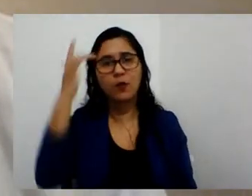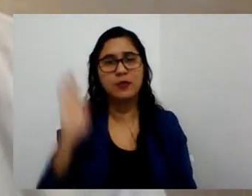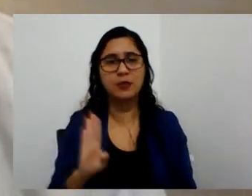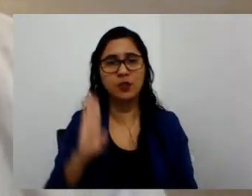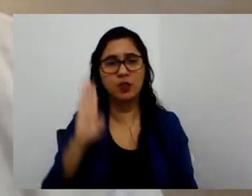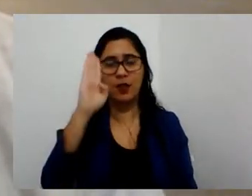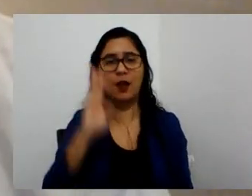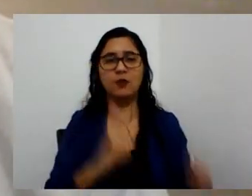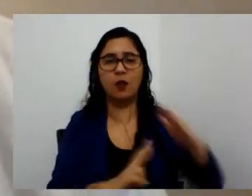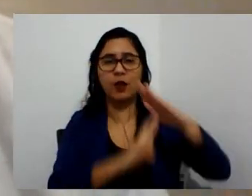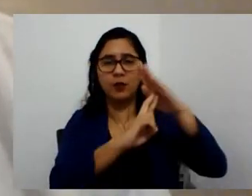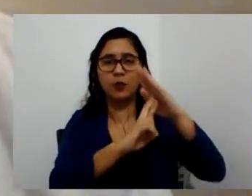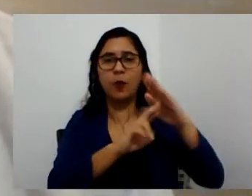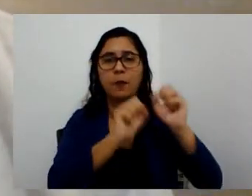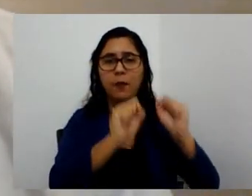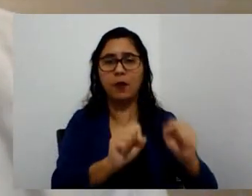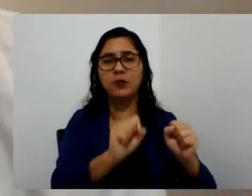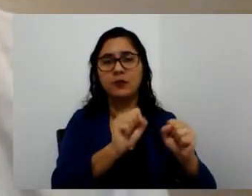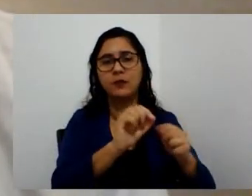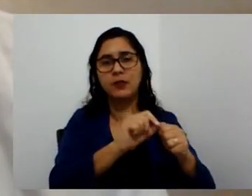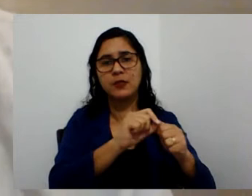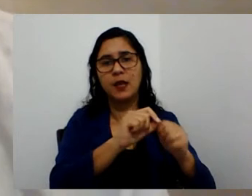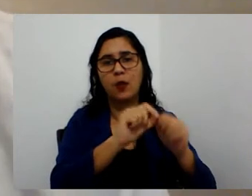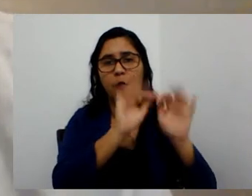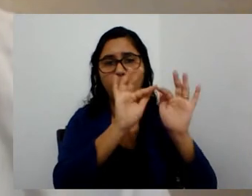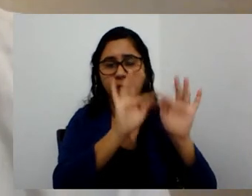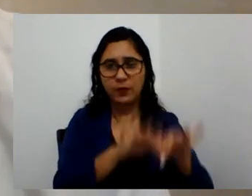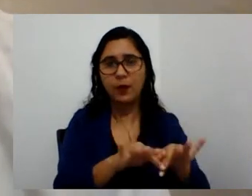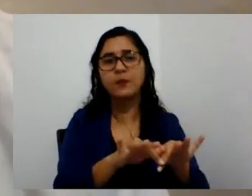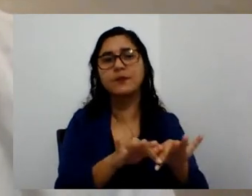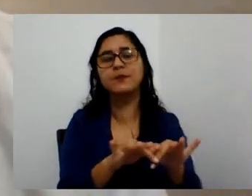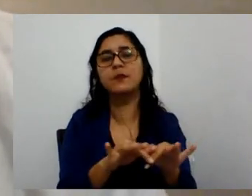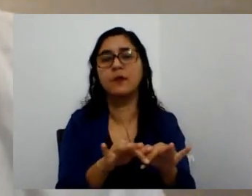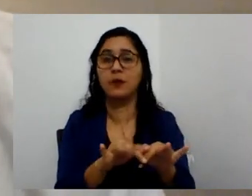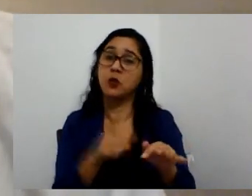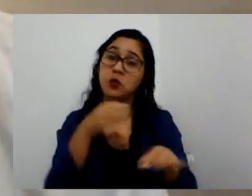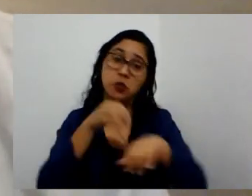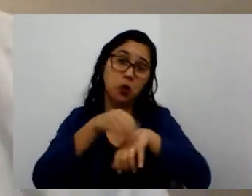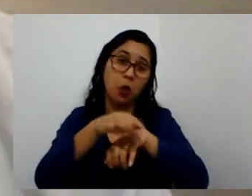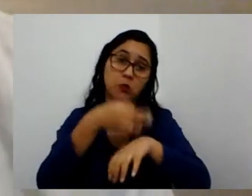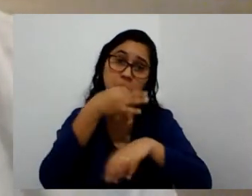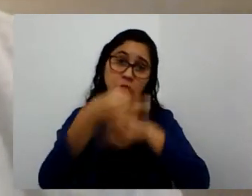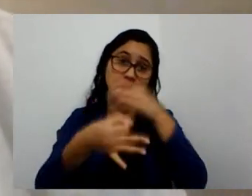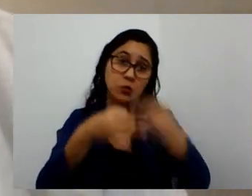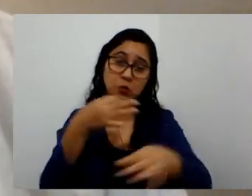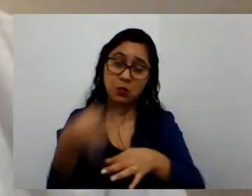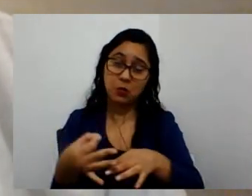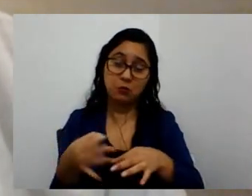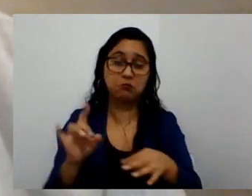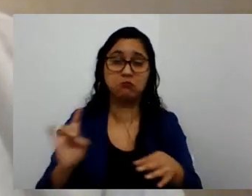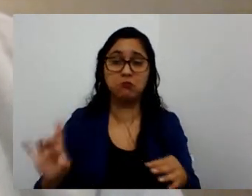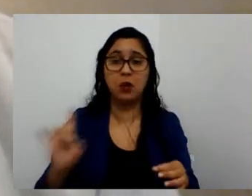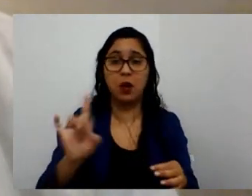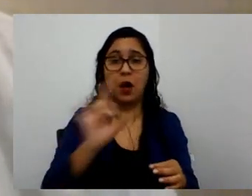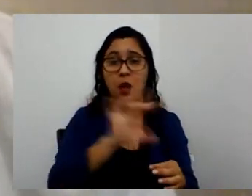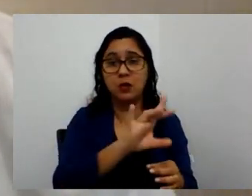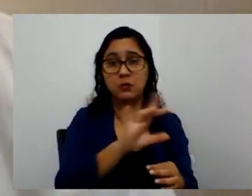suas considerações finais. Isso é uma sugestão, evidente, fica a critério de cada